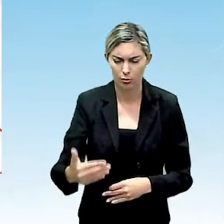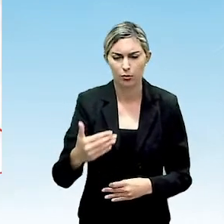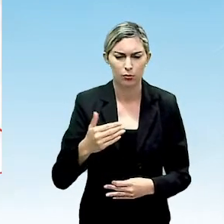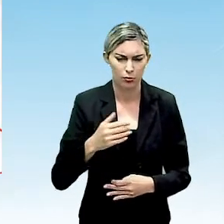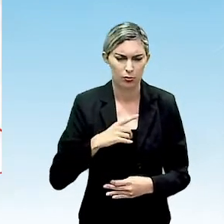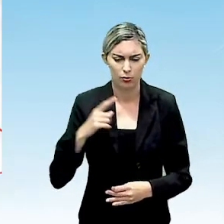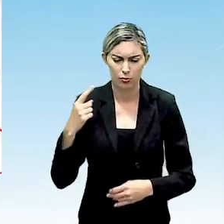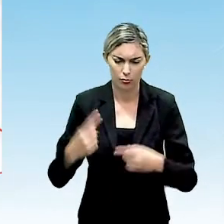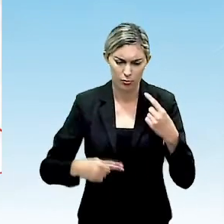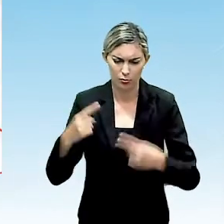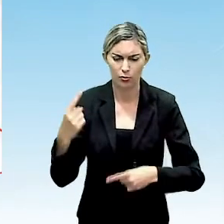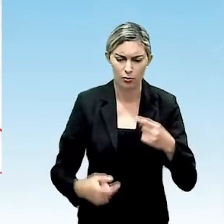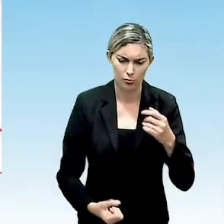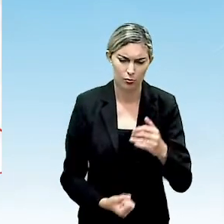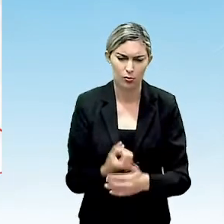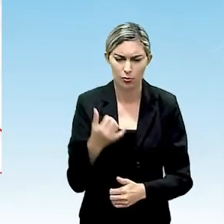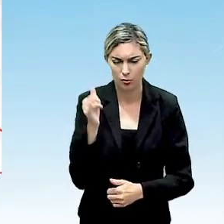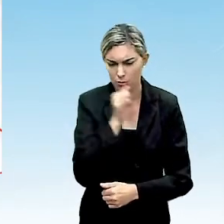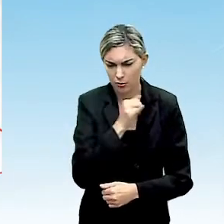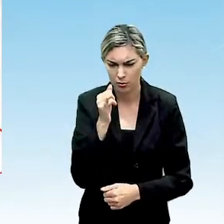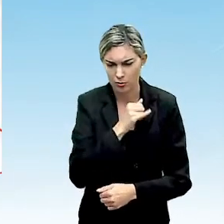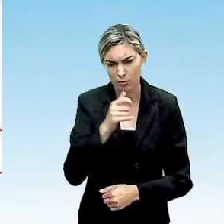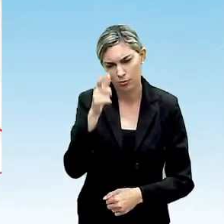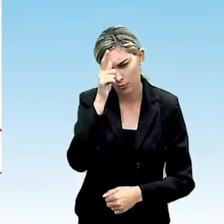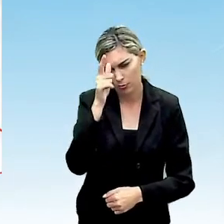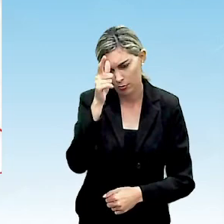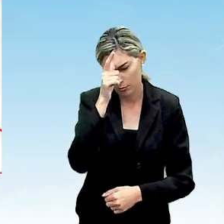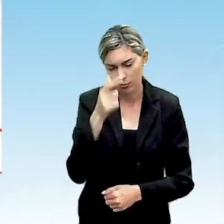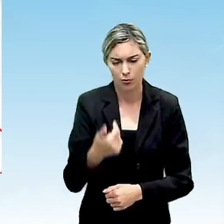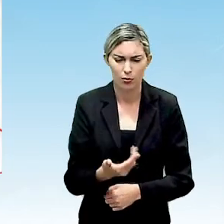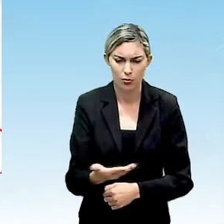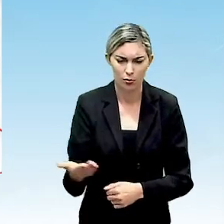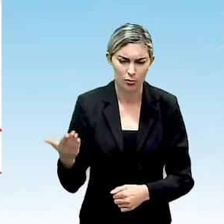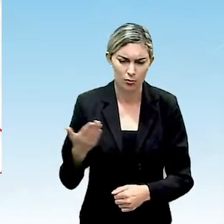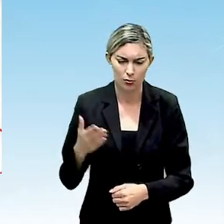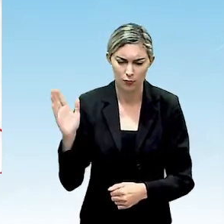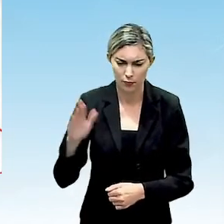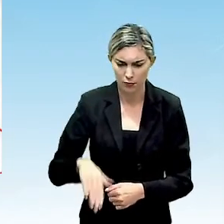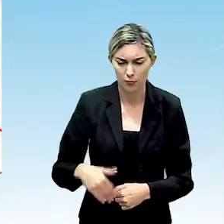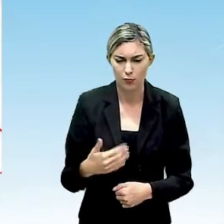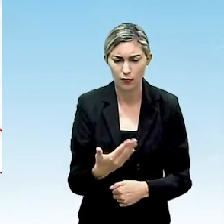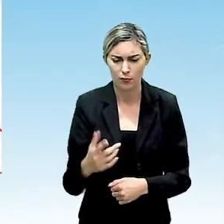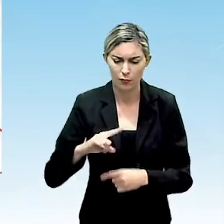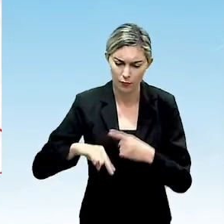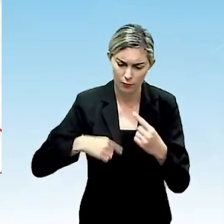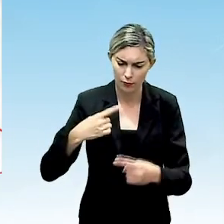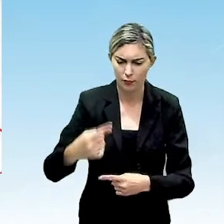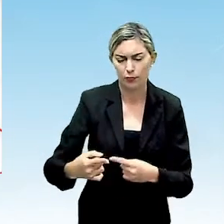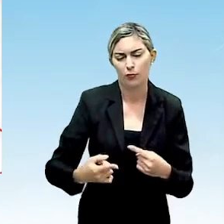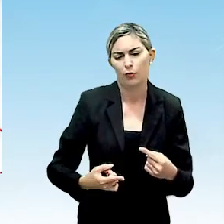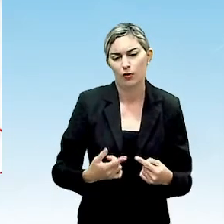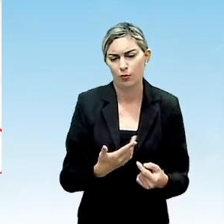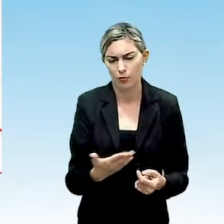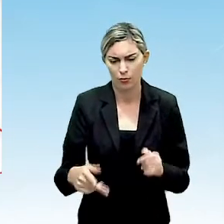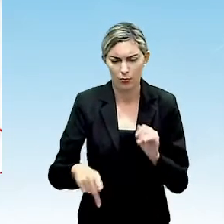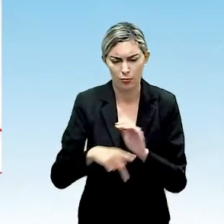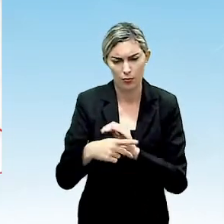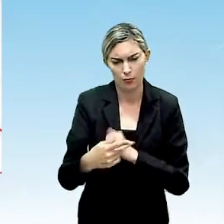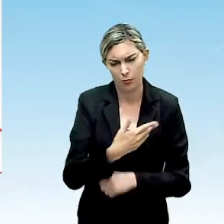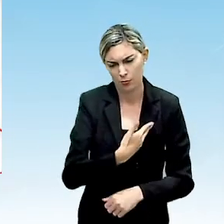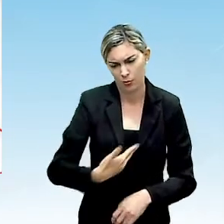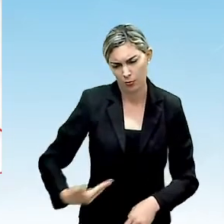os conflitos que estão surgindo na Itália e na Alemanha, esses imigrantes que vão vindo para cá, e depois pela fomentação que o próprio governo,